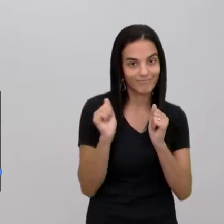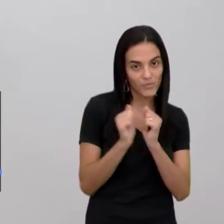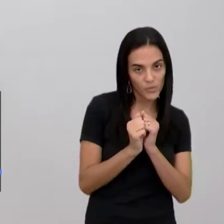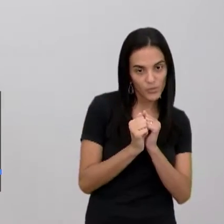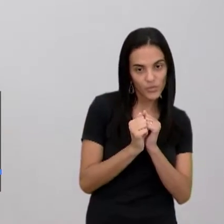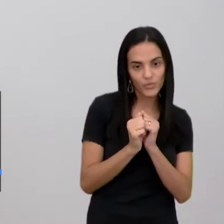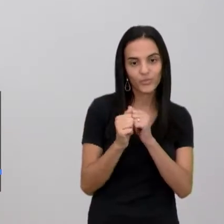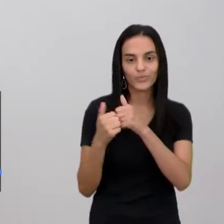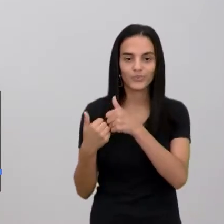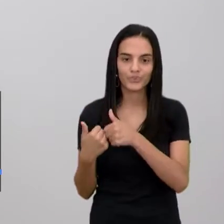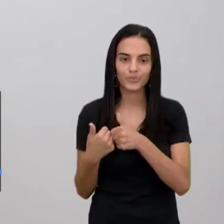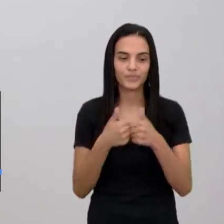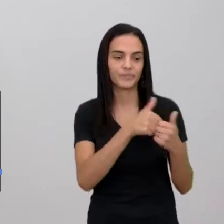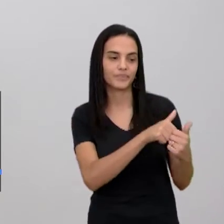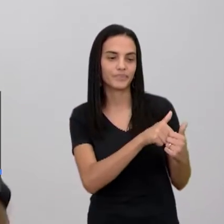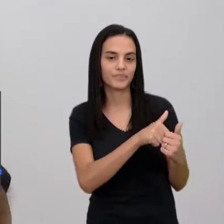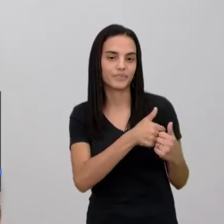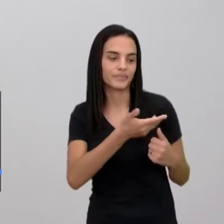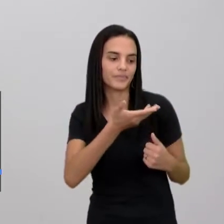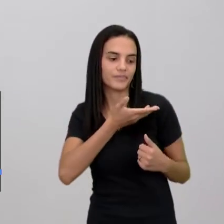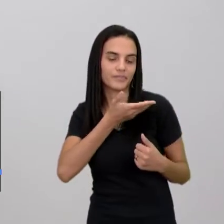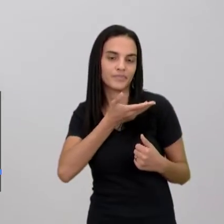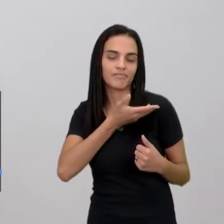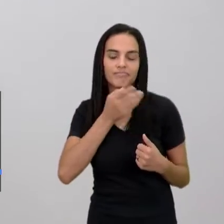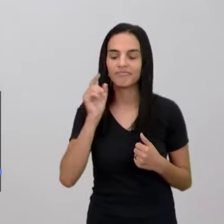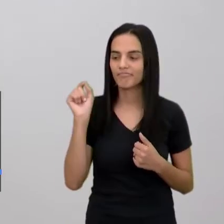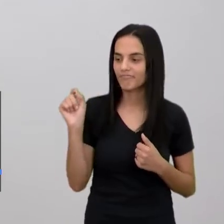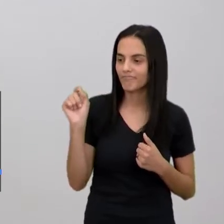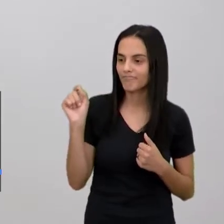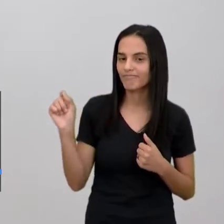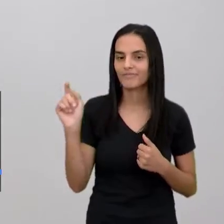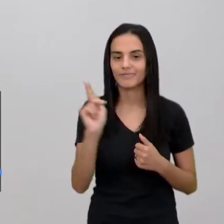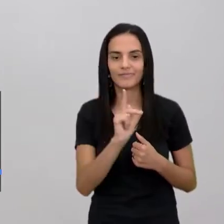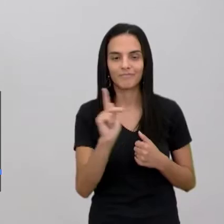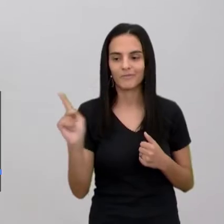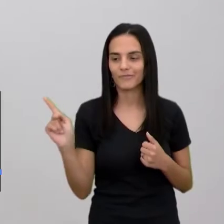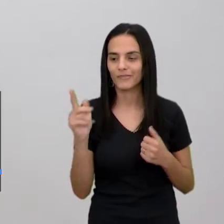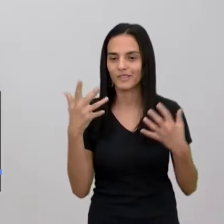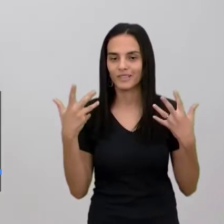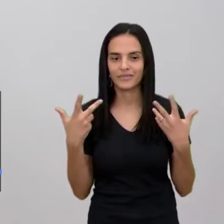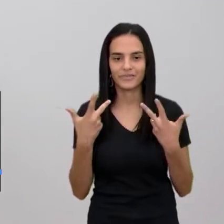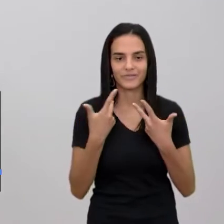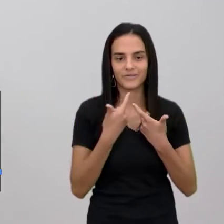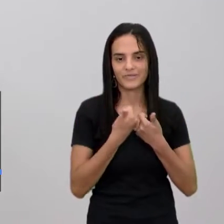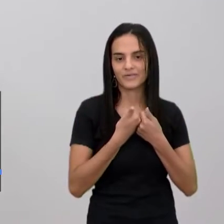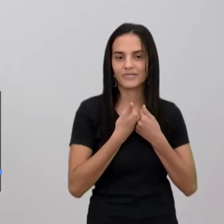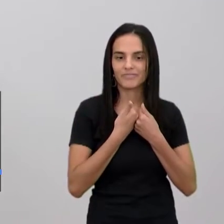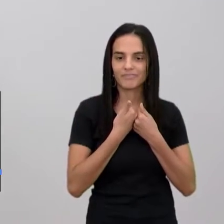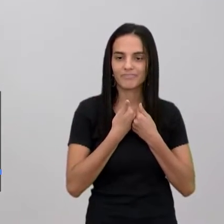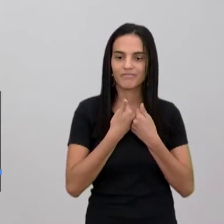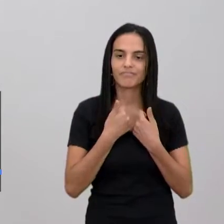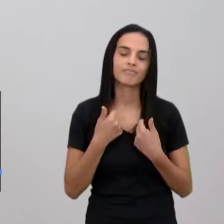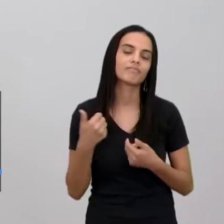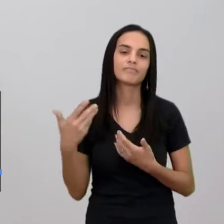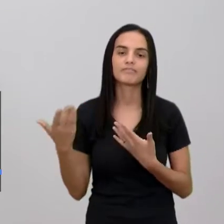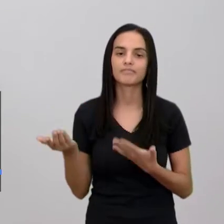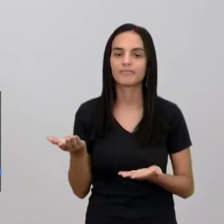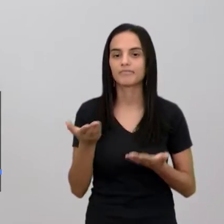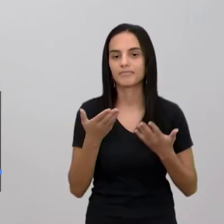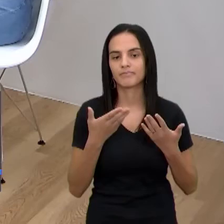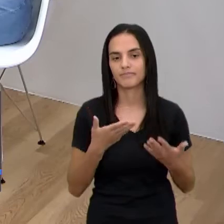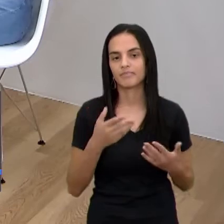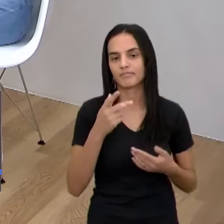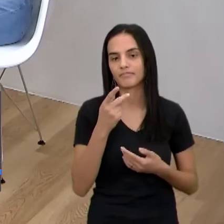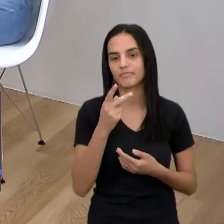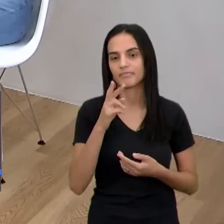de apresentá-la como a maior professora da galáxia. Seja bem-vinda,